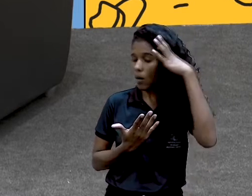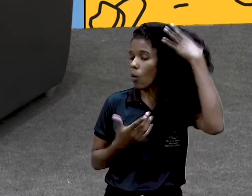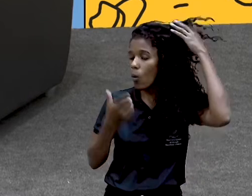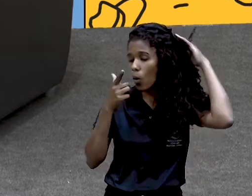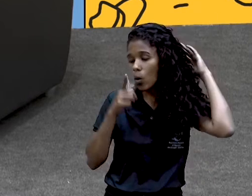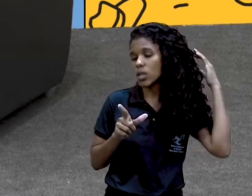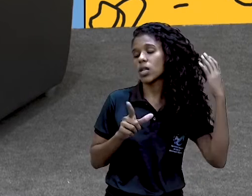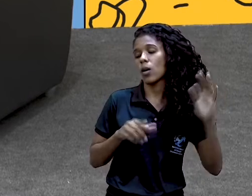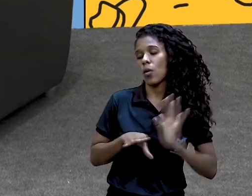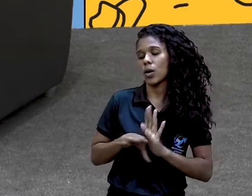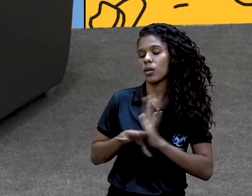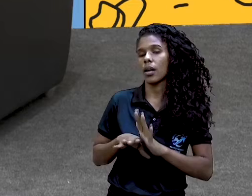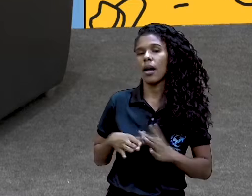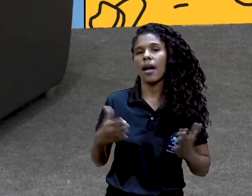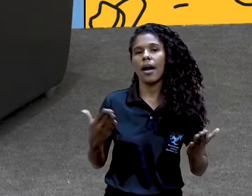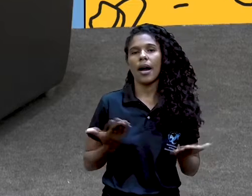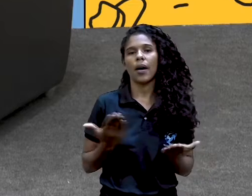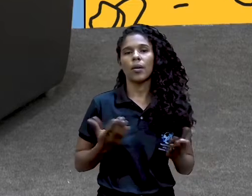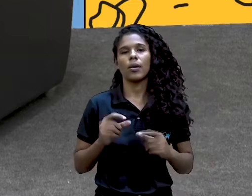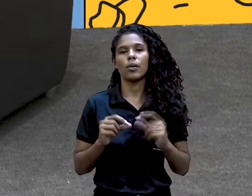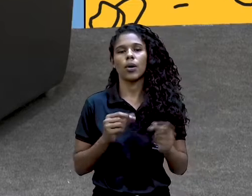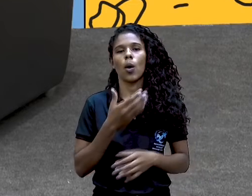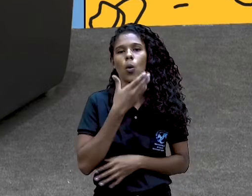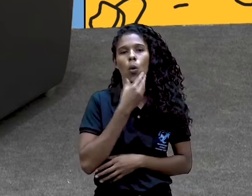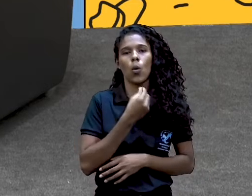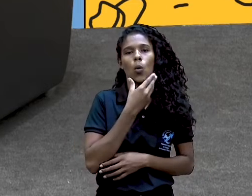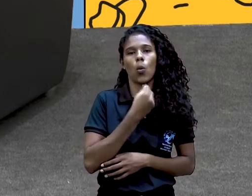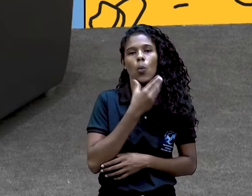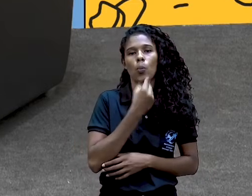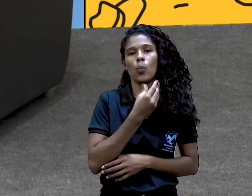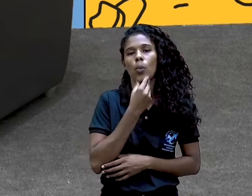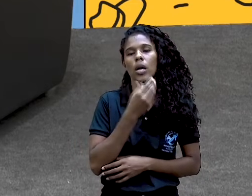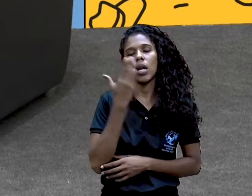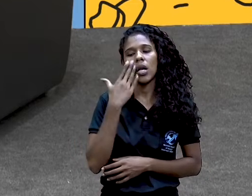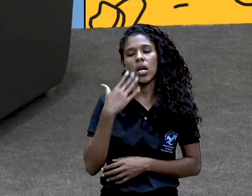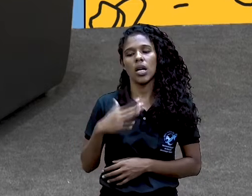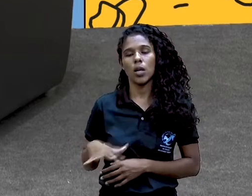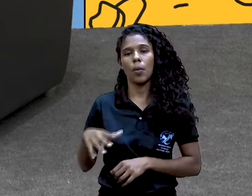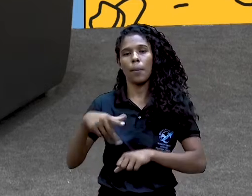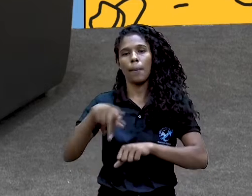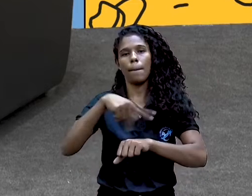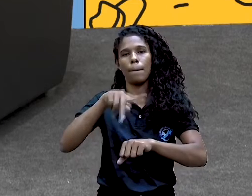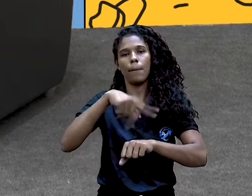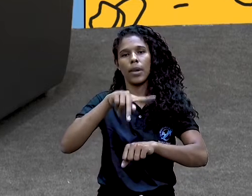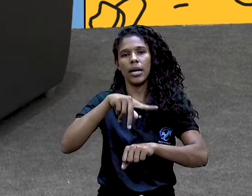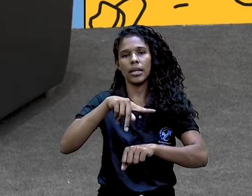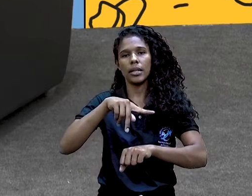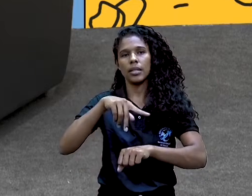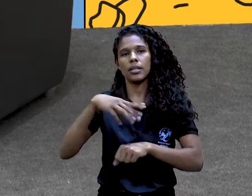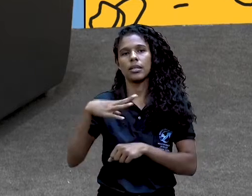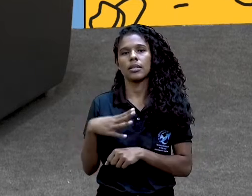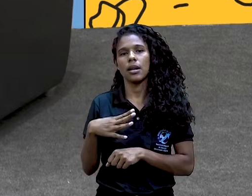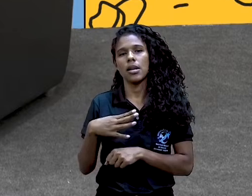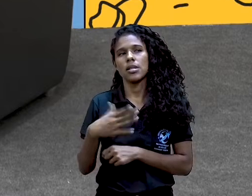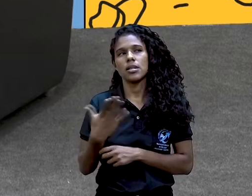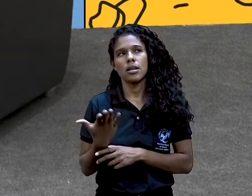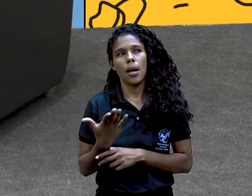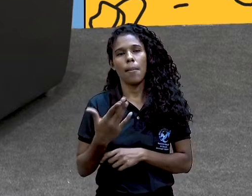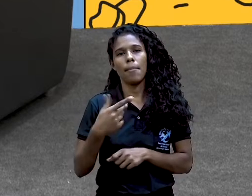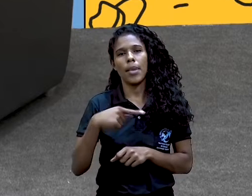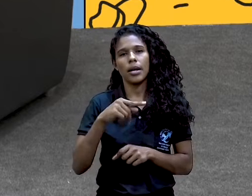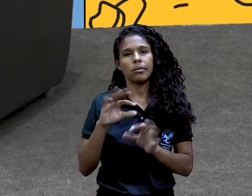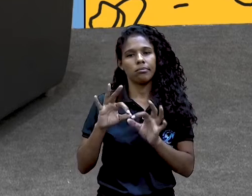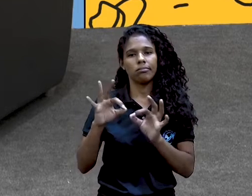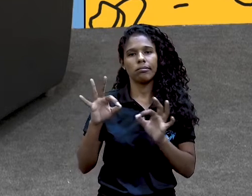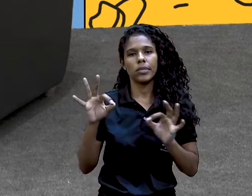nesse filme conta a história real, o nome dele é William, e o país onde ele vivia era Malawi, e esse país